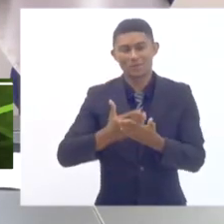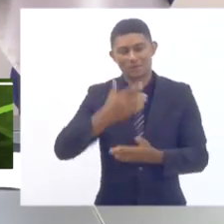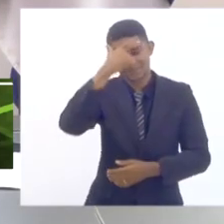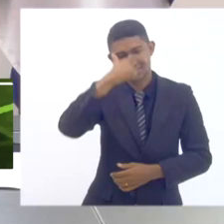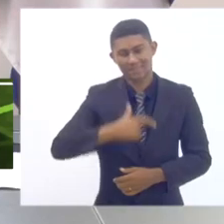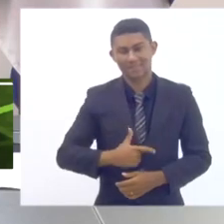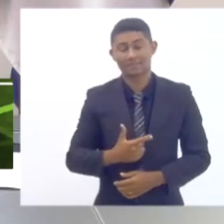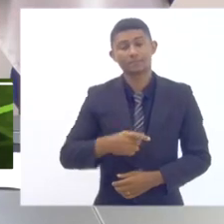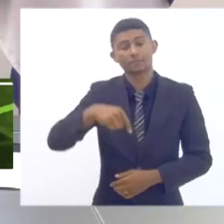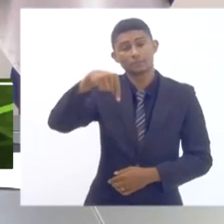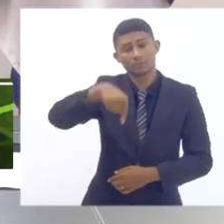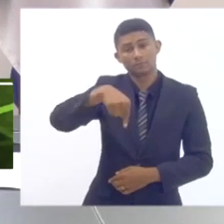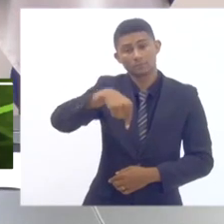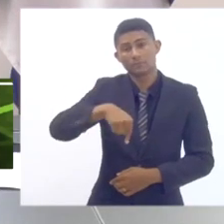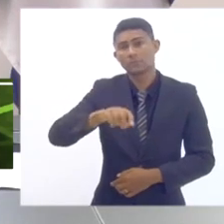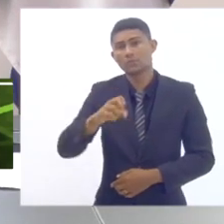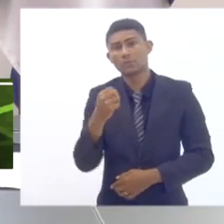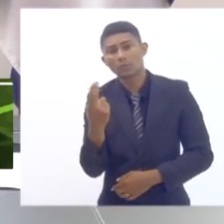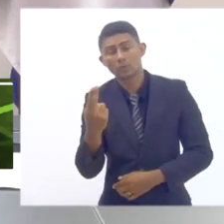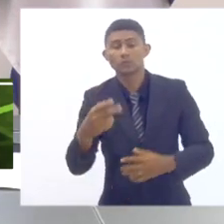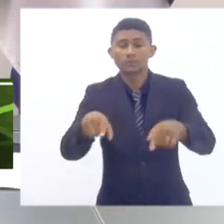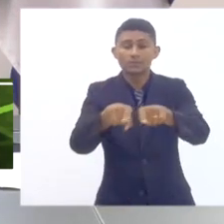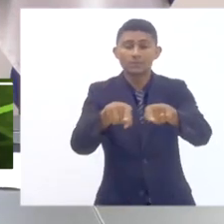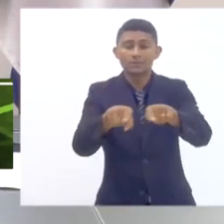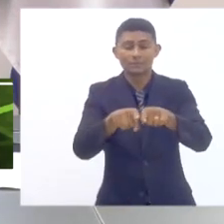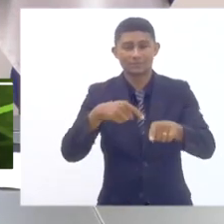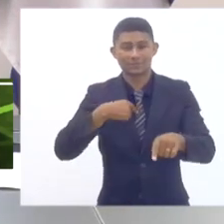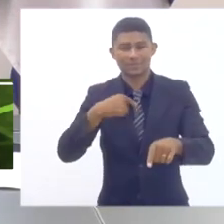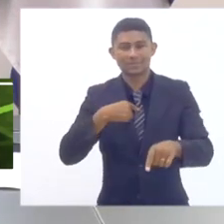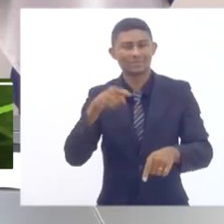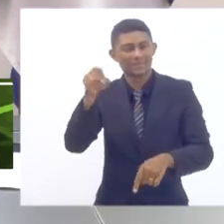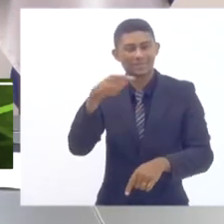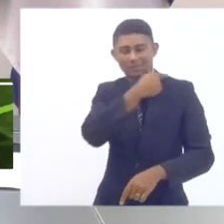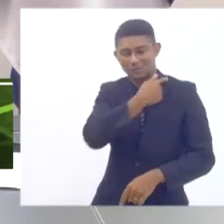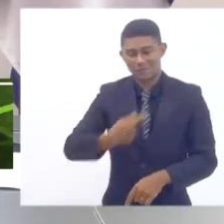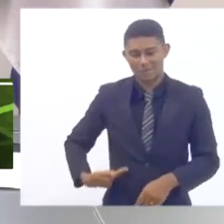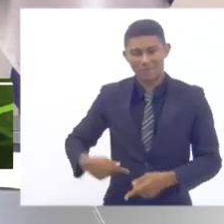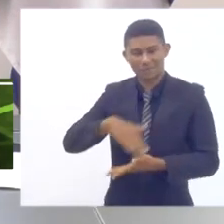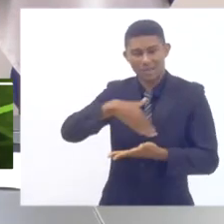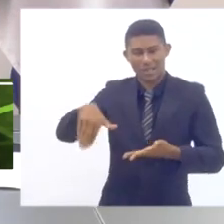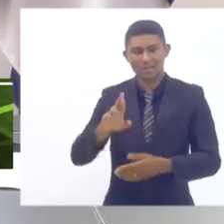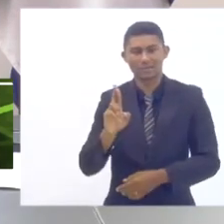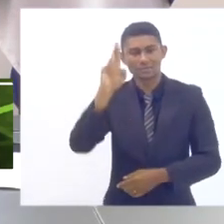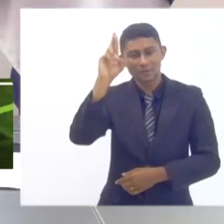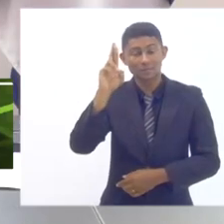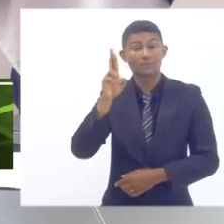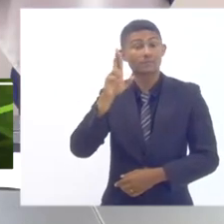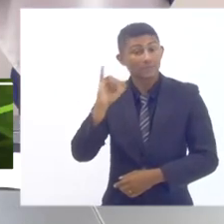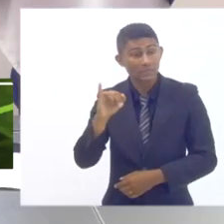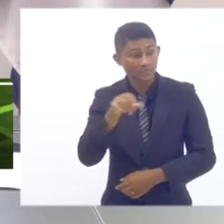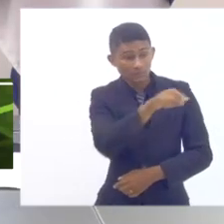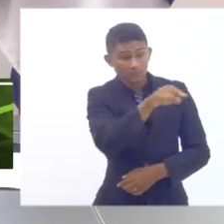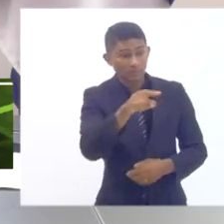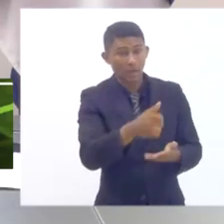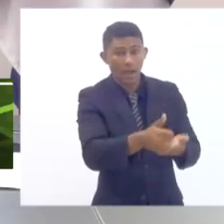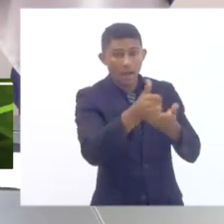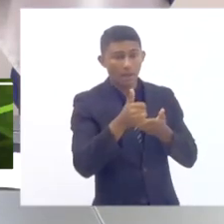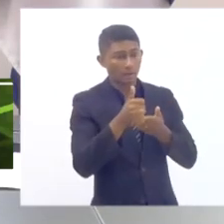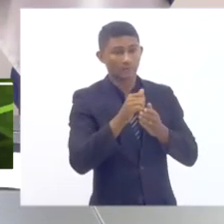seja, doutor Deodato, enquanto estive à frente da Secretaria de Governo, porque se eu não tenho um apoio do colegiado, de nada vale o cargo é